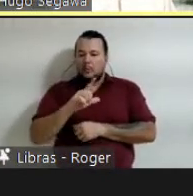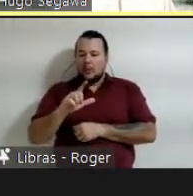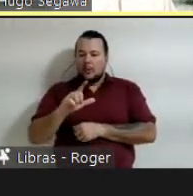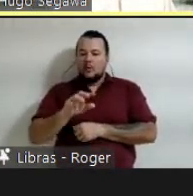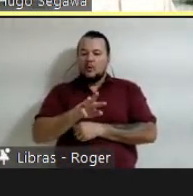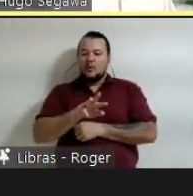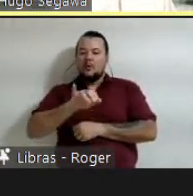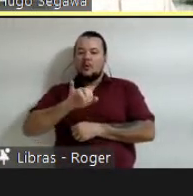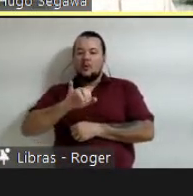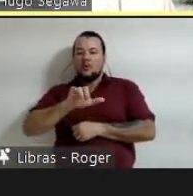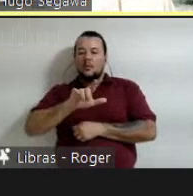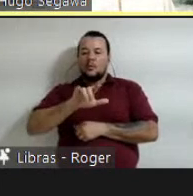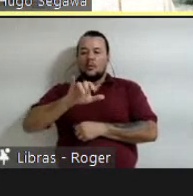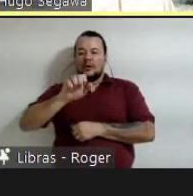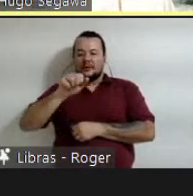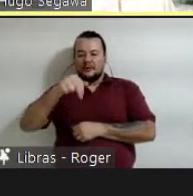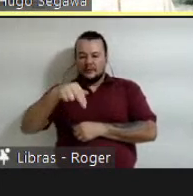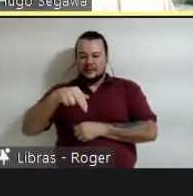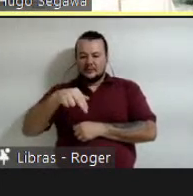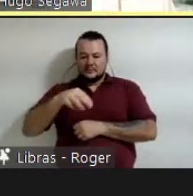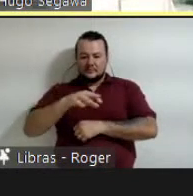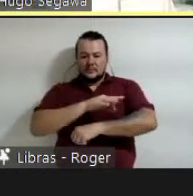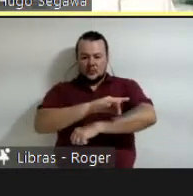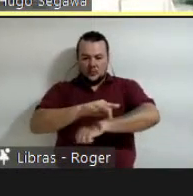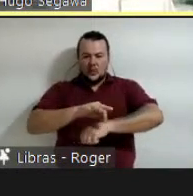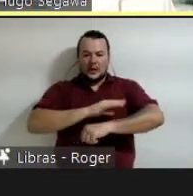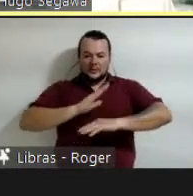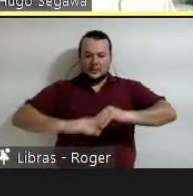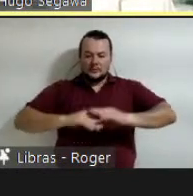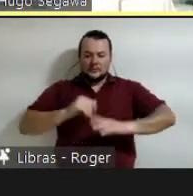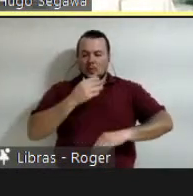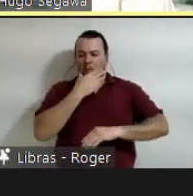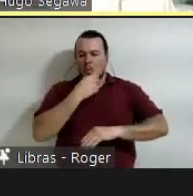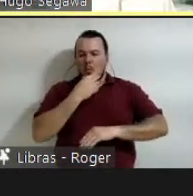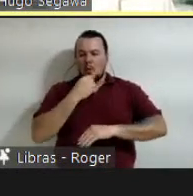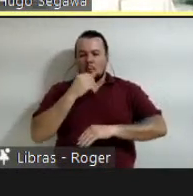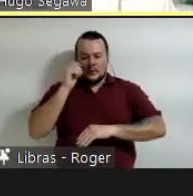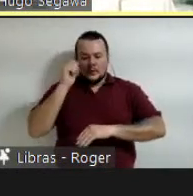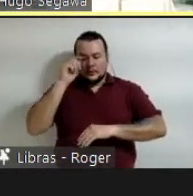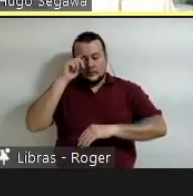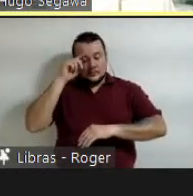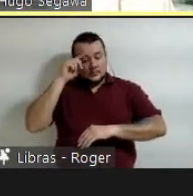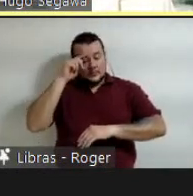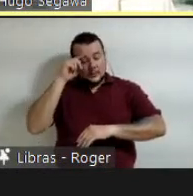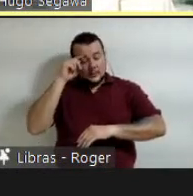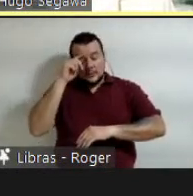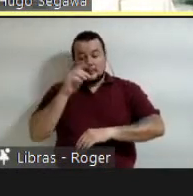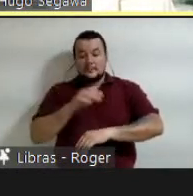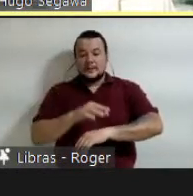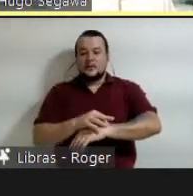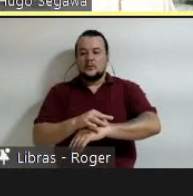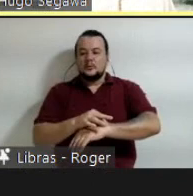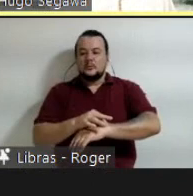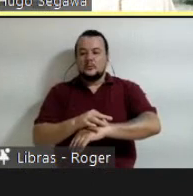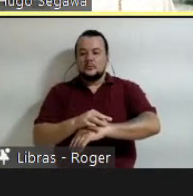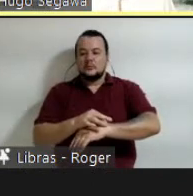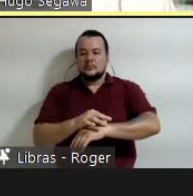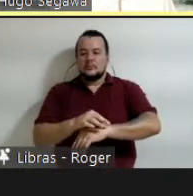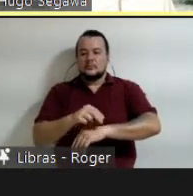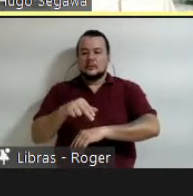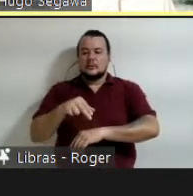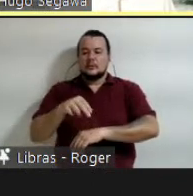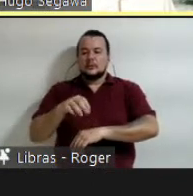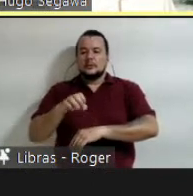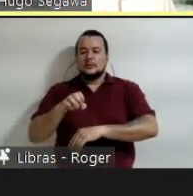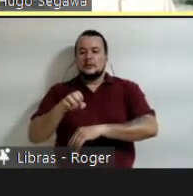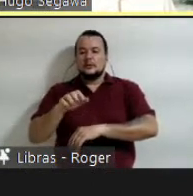era um arquiteto negro, que está sendo agora recuperado, vamos dizer, na historiografia, mas não é